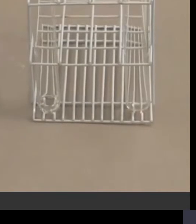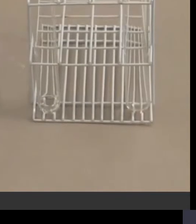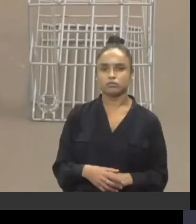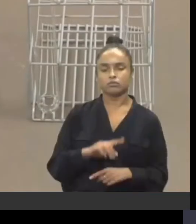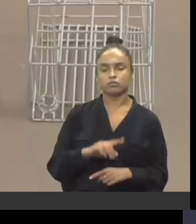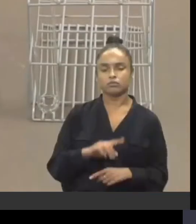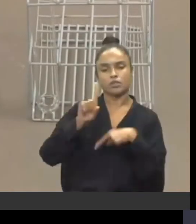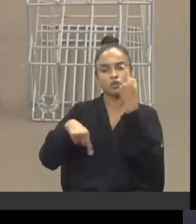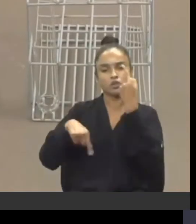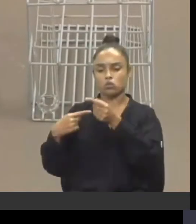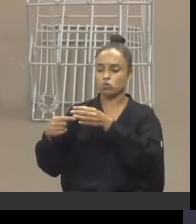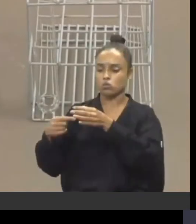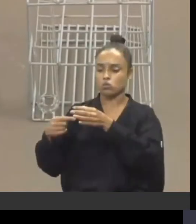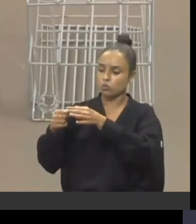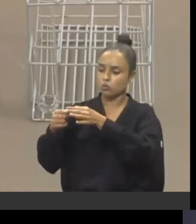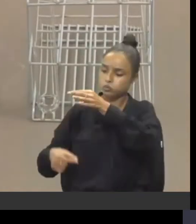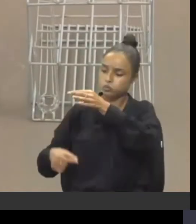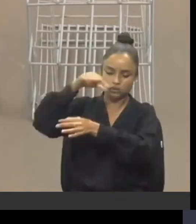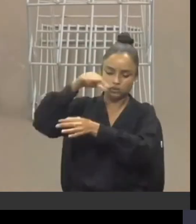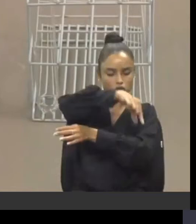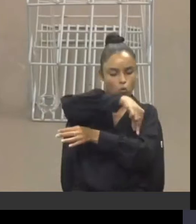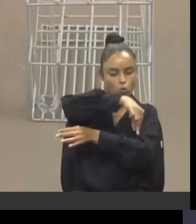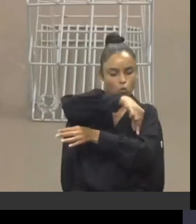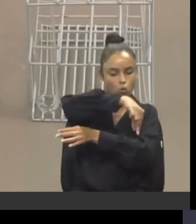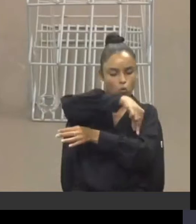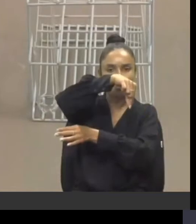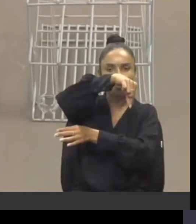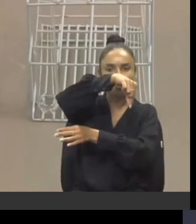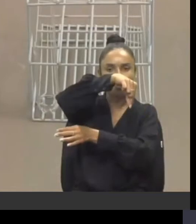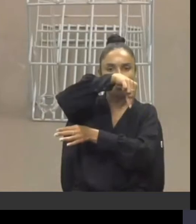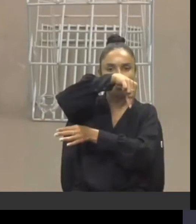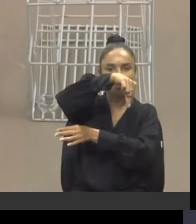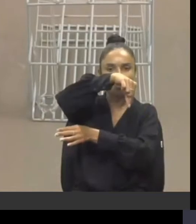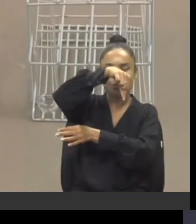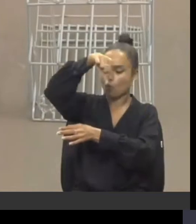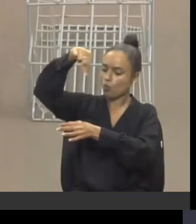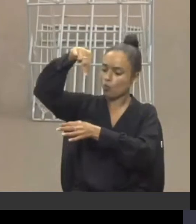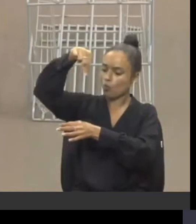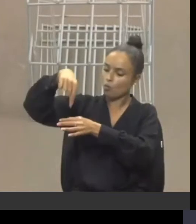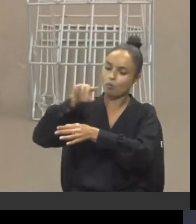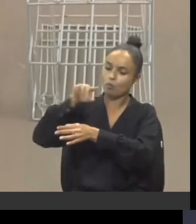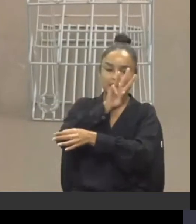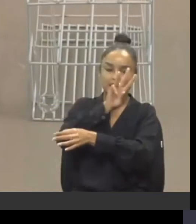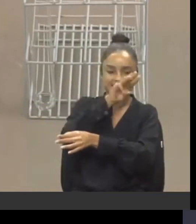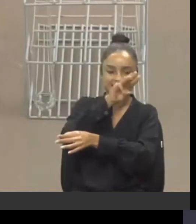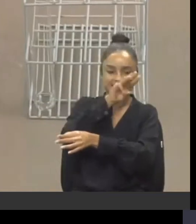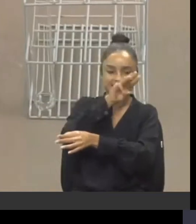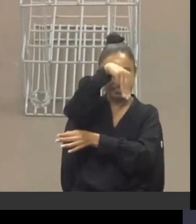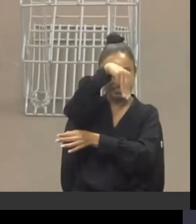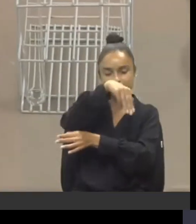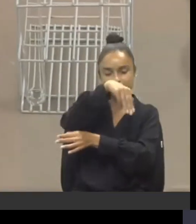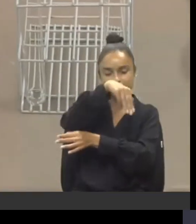E em seguida nós vamos adicionar então 3 ml da solução saturada de bisulfito